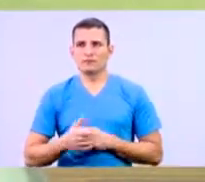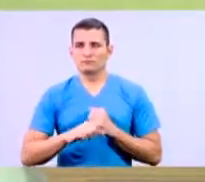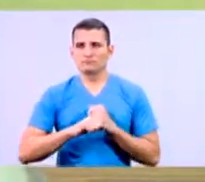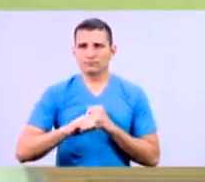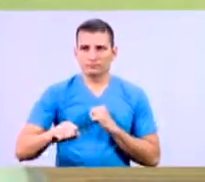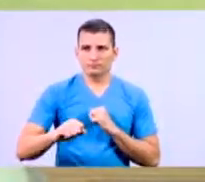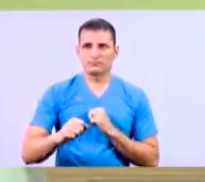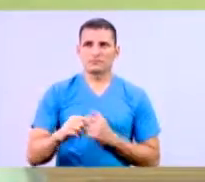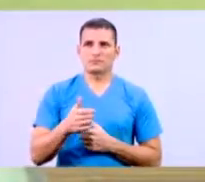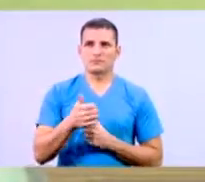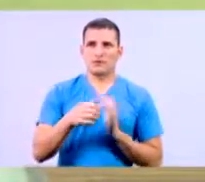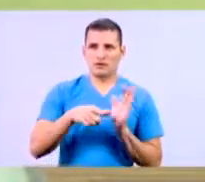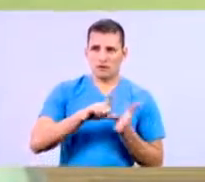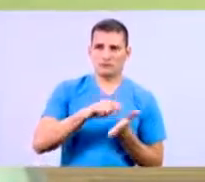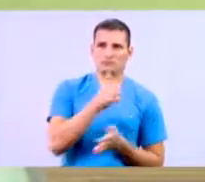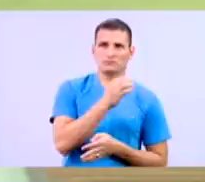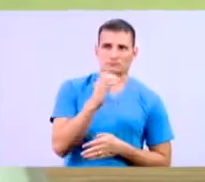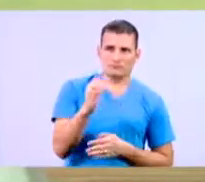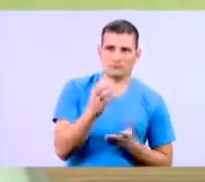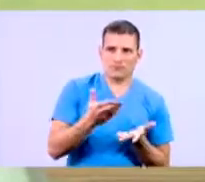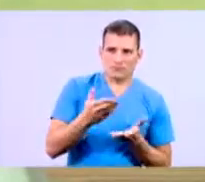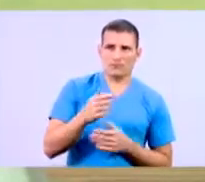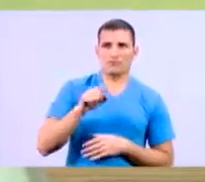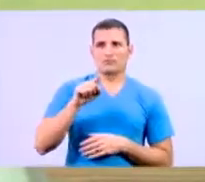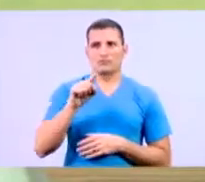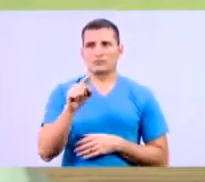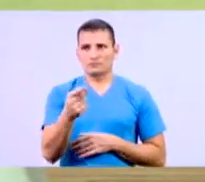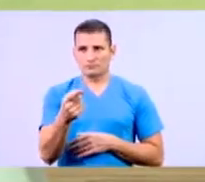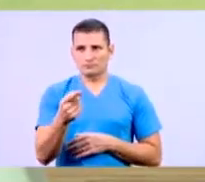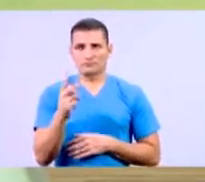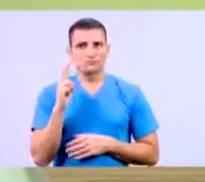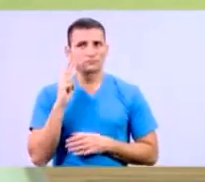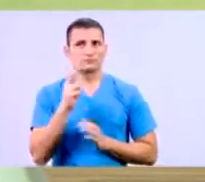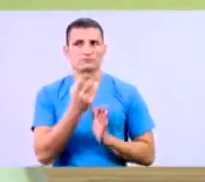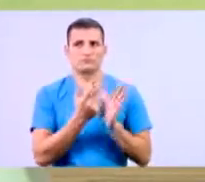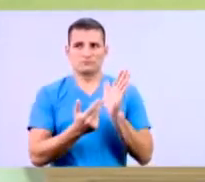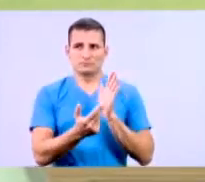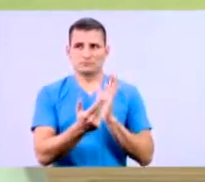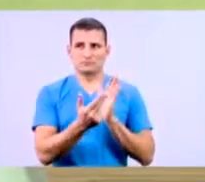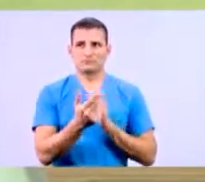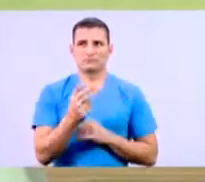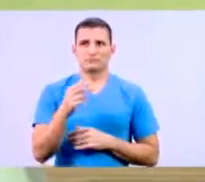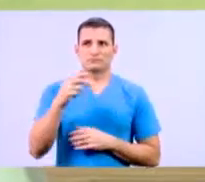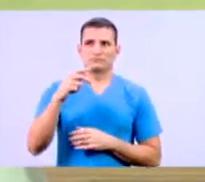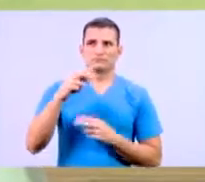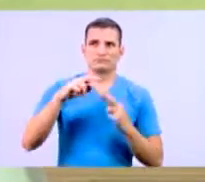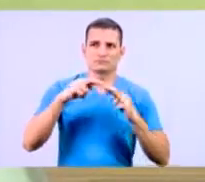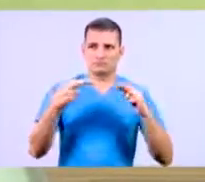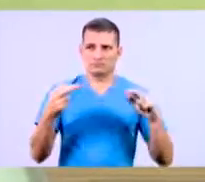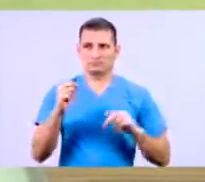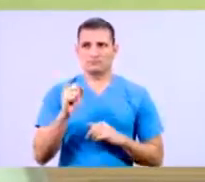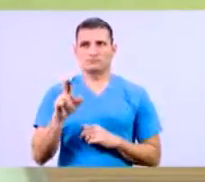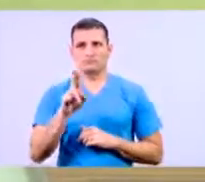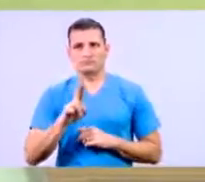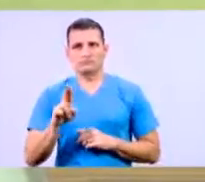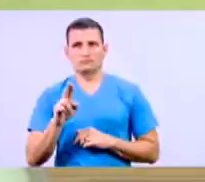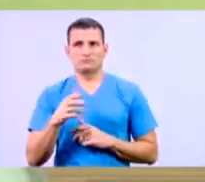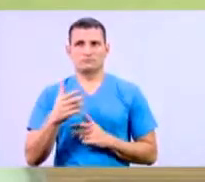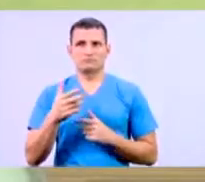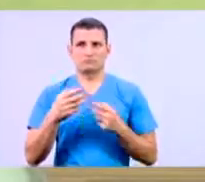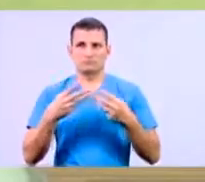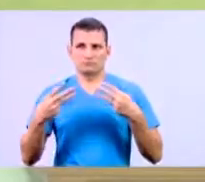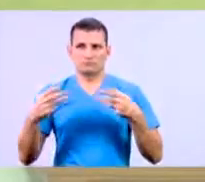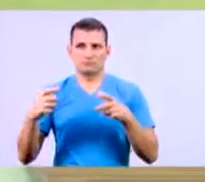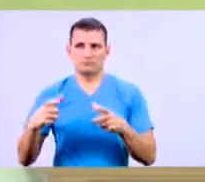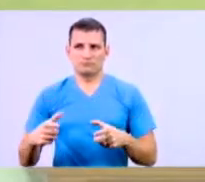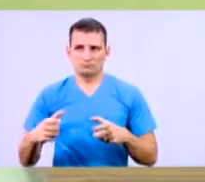agora é com 1000. E nesse caso, como a gente vê no slide, no cabo de pá trançado, poderíamos utilizar para uma rede local.